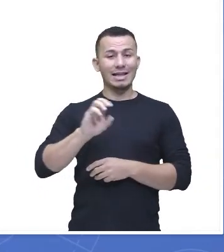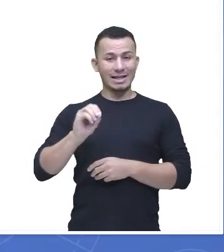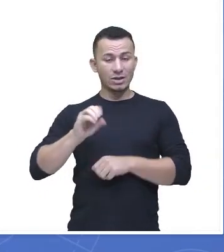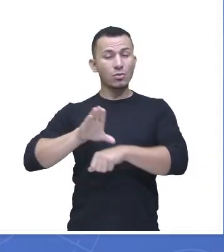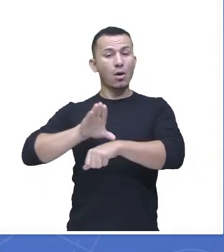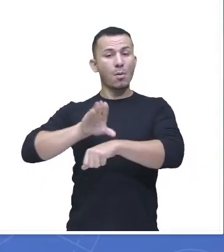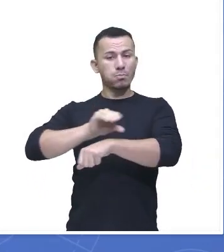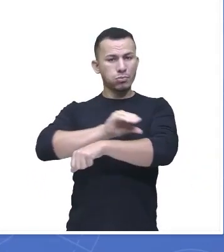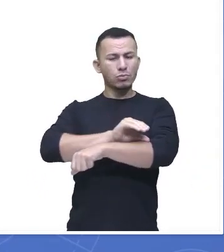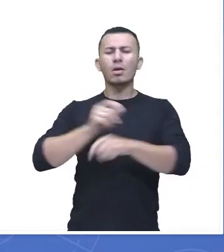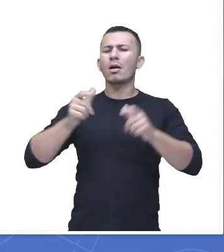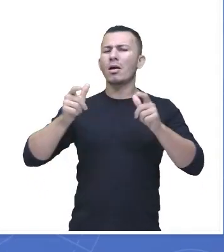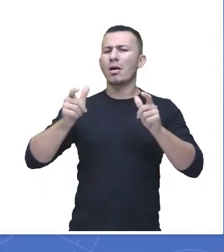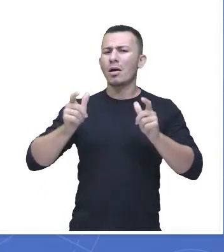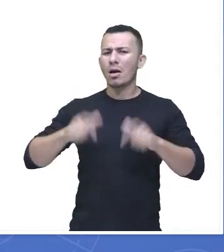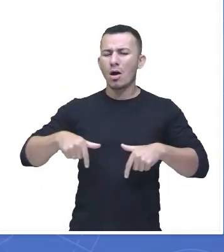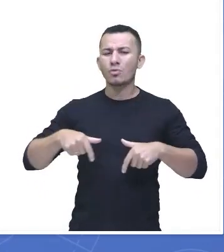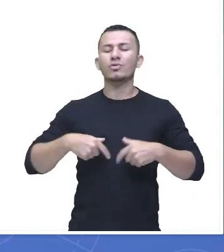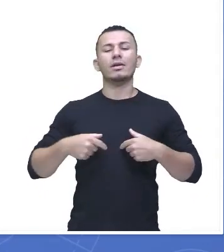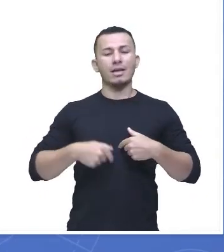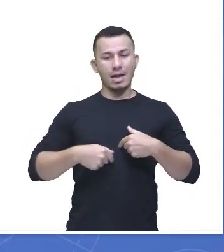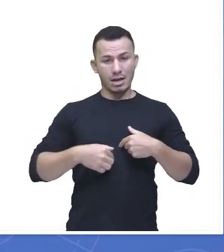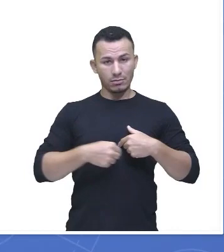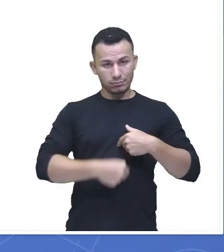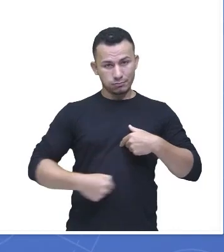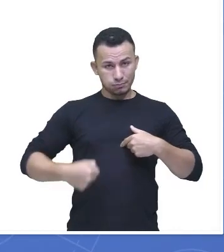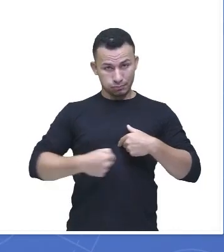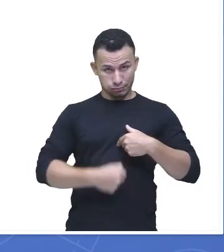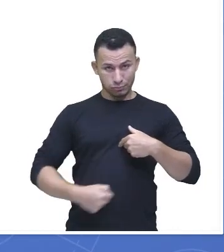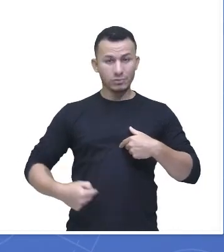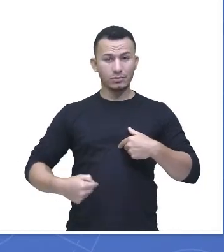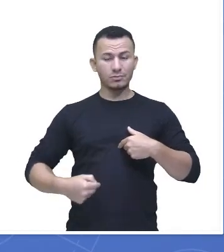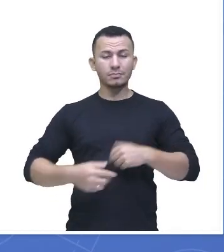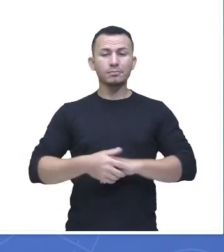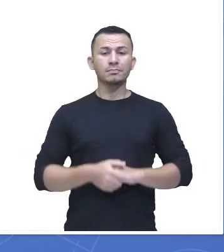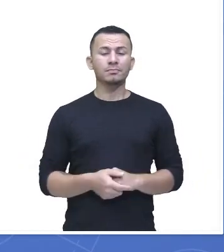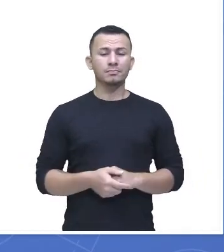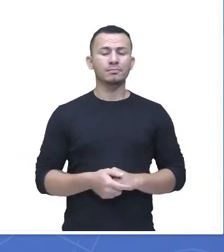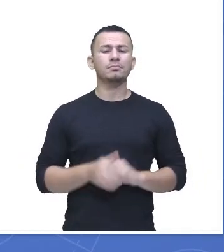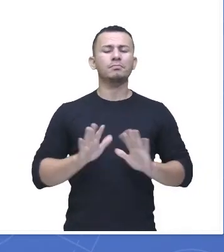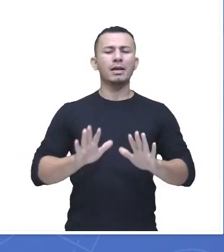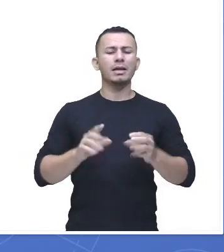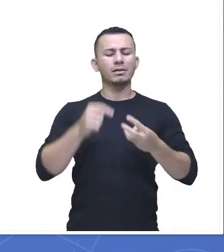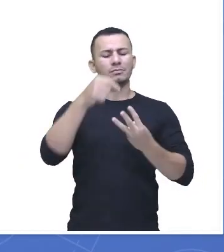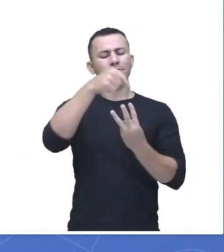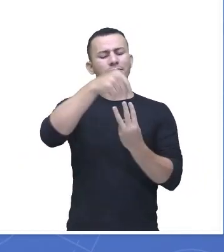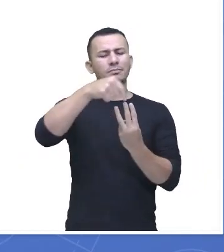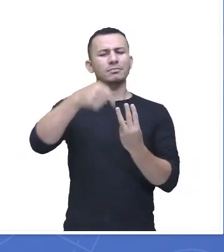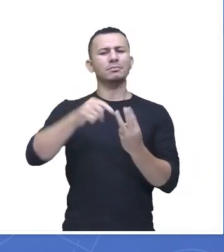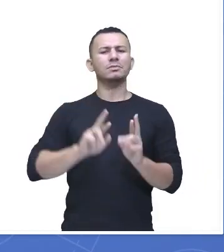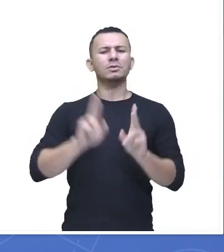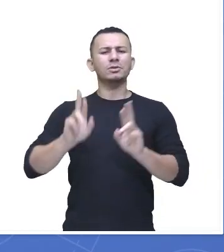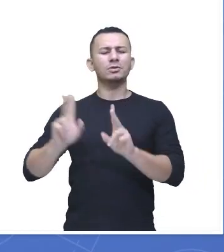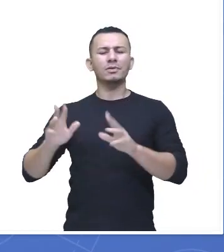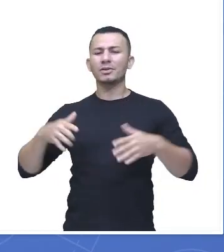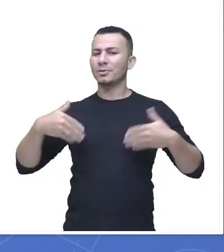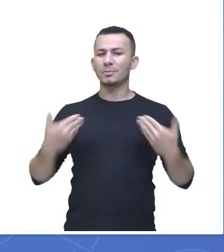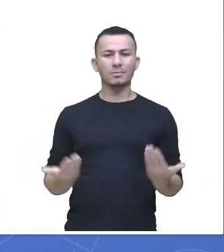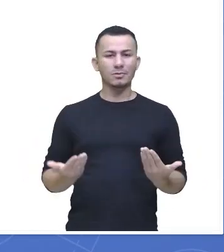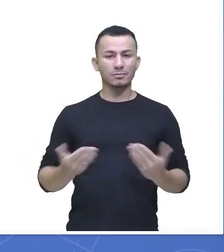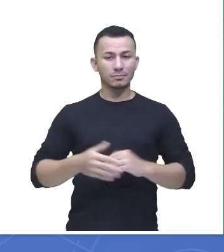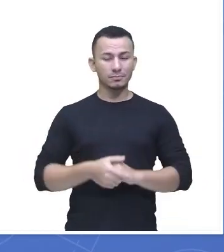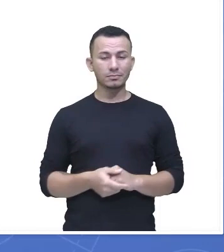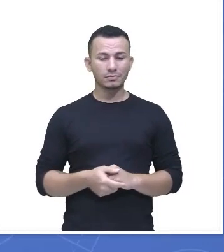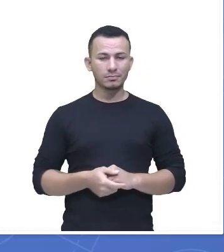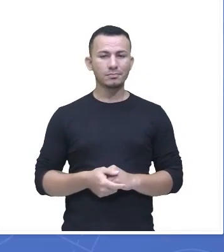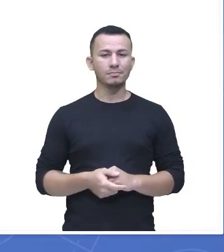tá? Que está lá no nosso tubo digestório e em outros locais. E qual é a diferença desses três tipos de